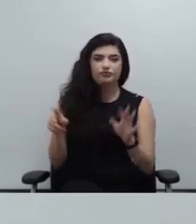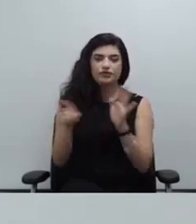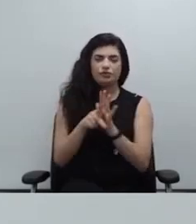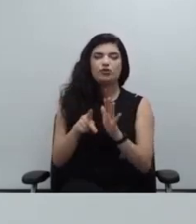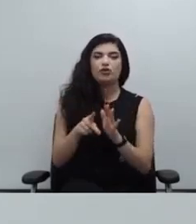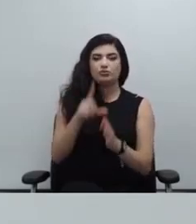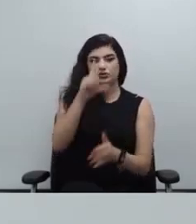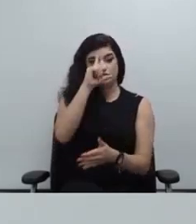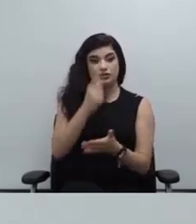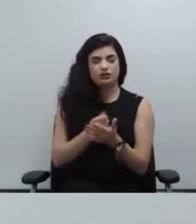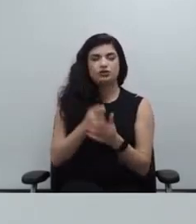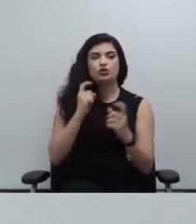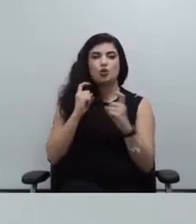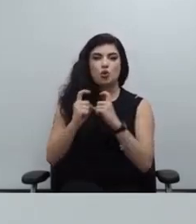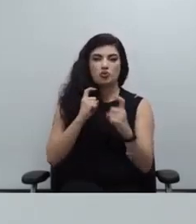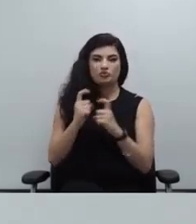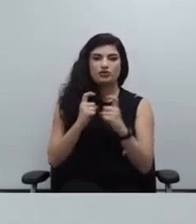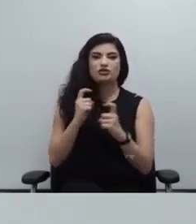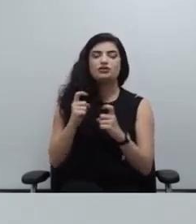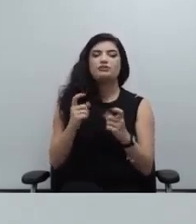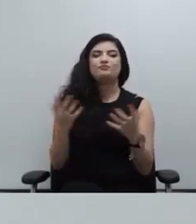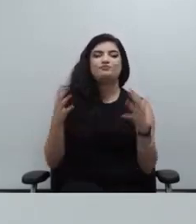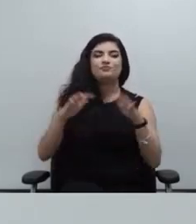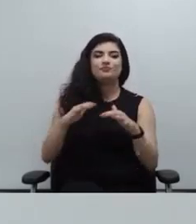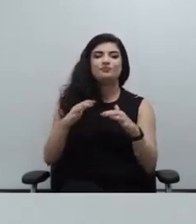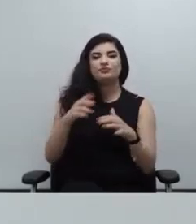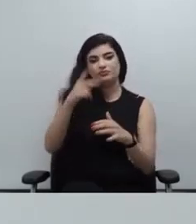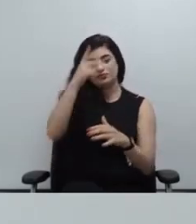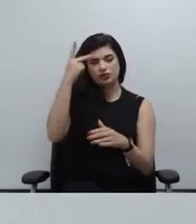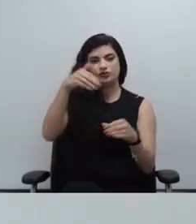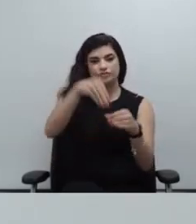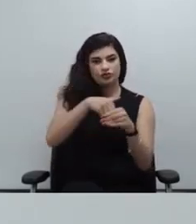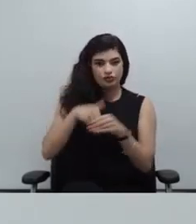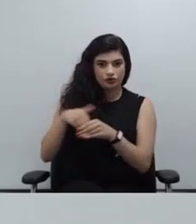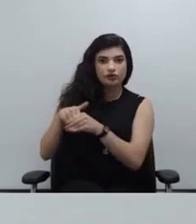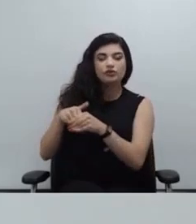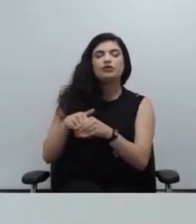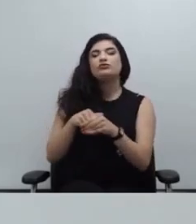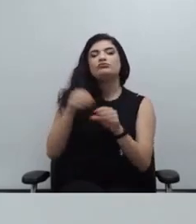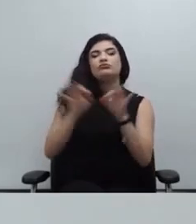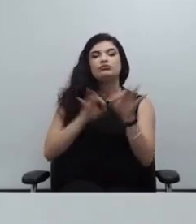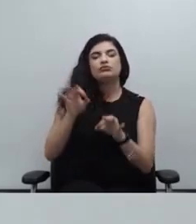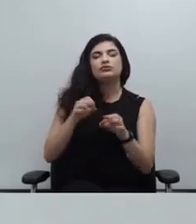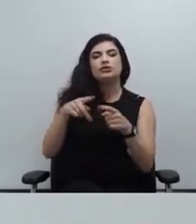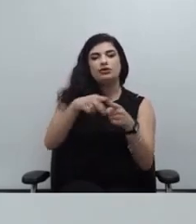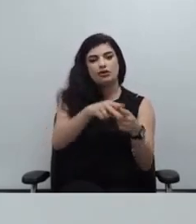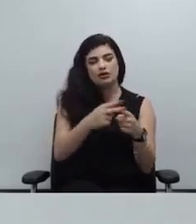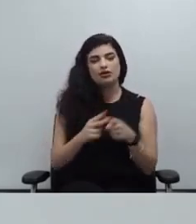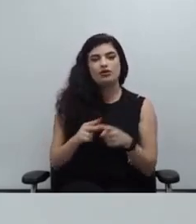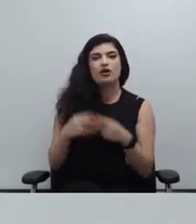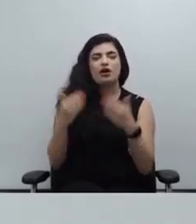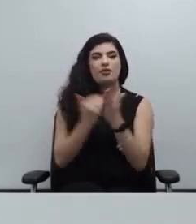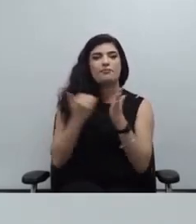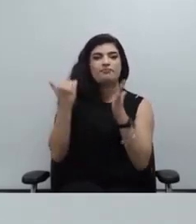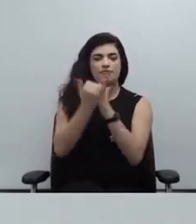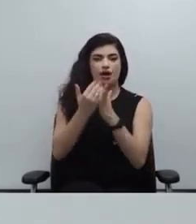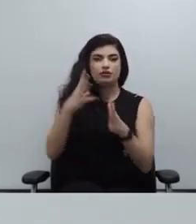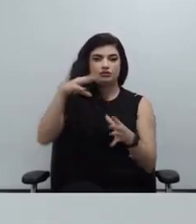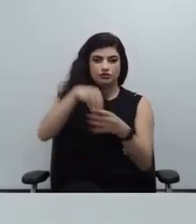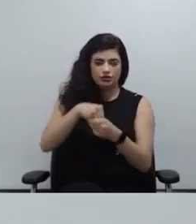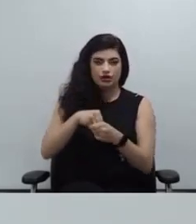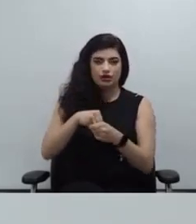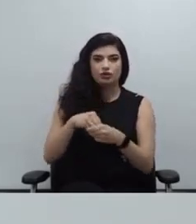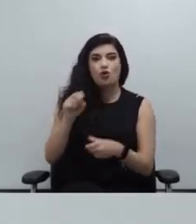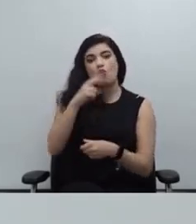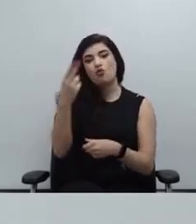constituição de uma comissão formada por conselheiros eleitos inatos, visando a elaboração de uma reforma mais ampla do regimento interno, ou a edição de um